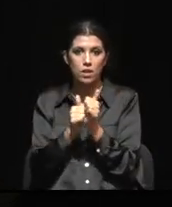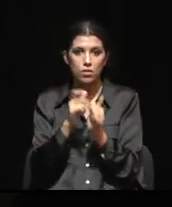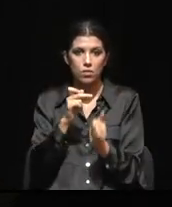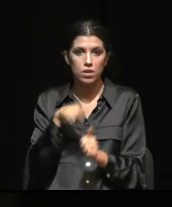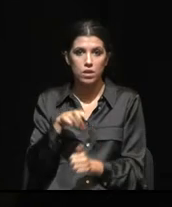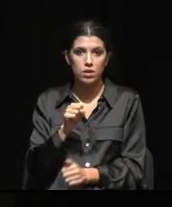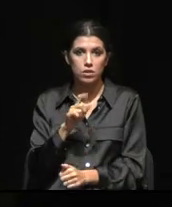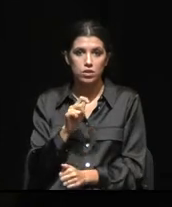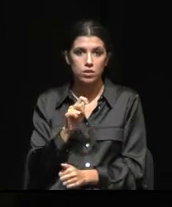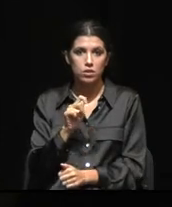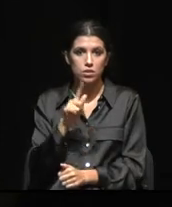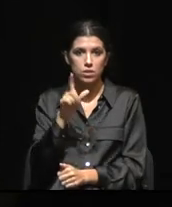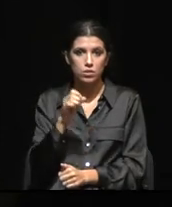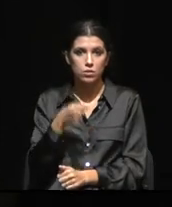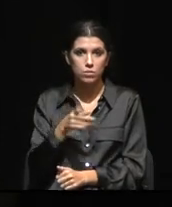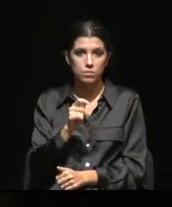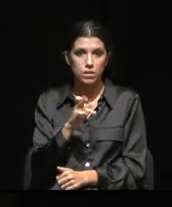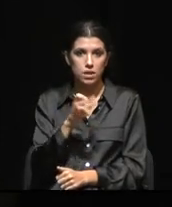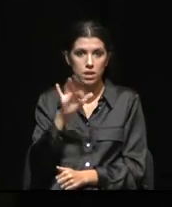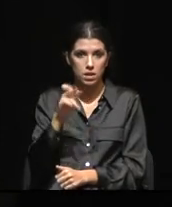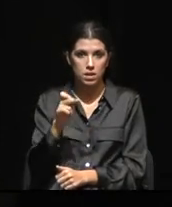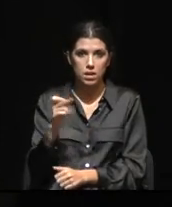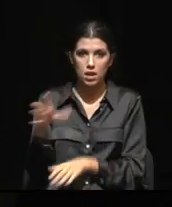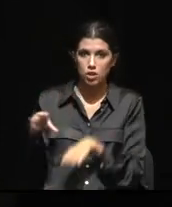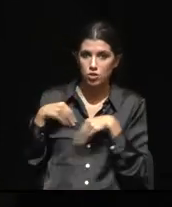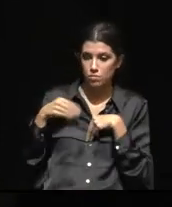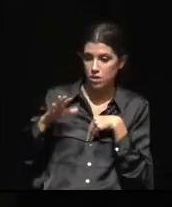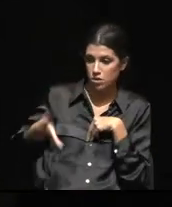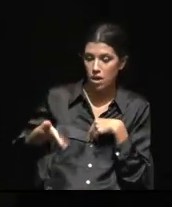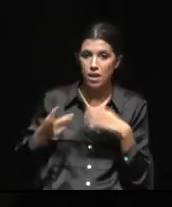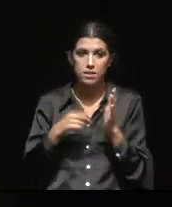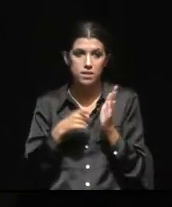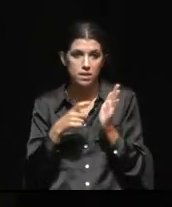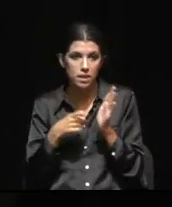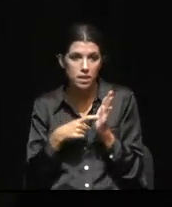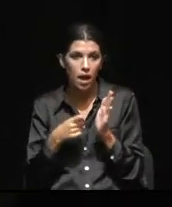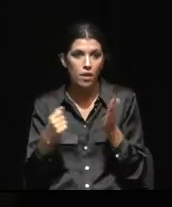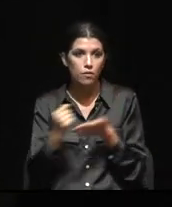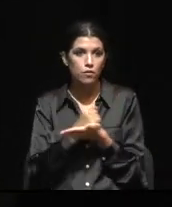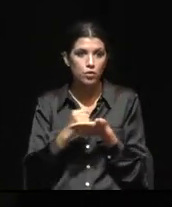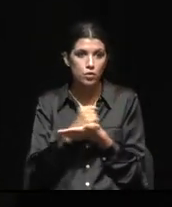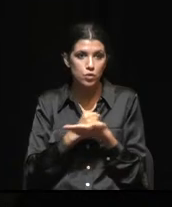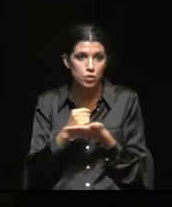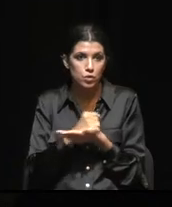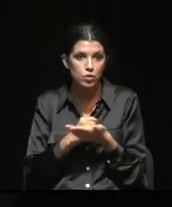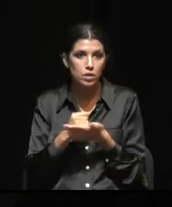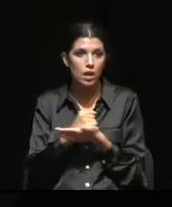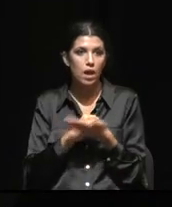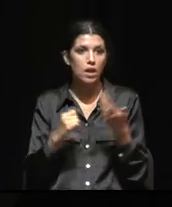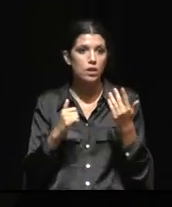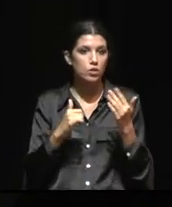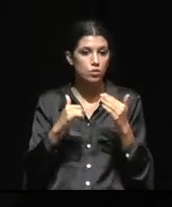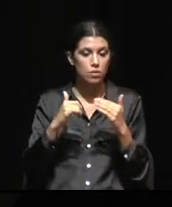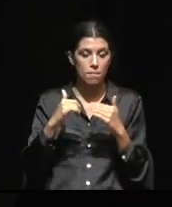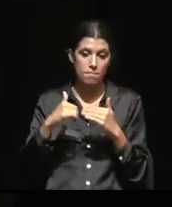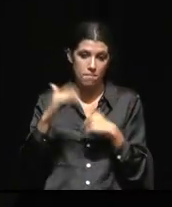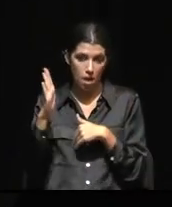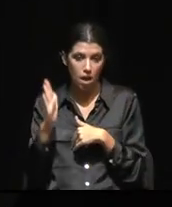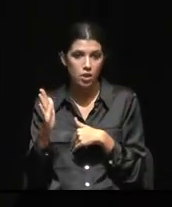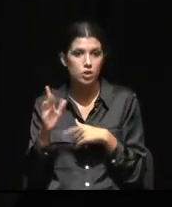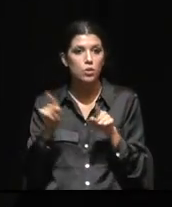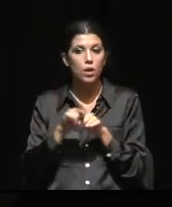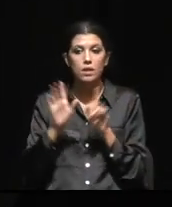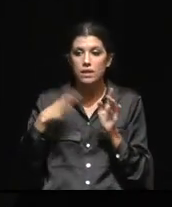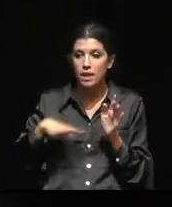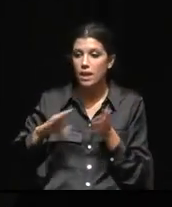em discussão das propostas em câmara uma necessidade de mais trabalhadores da câmara cuj procedimento se encontra em curso para ingresso de 50